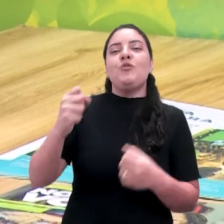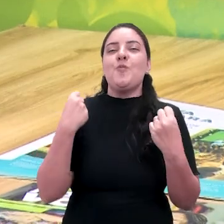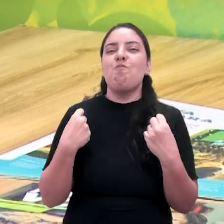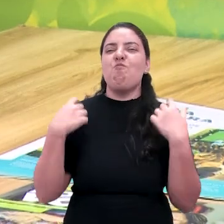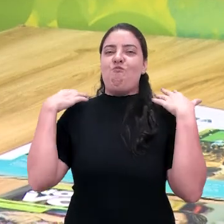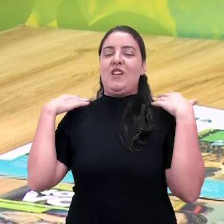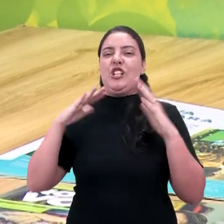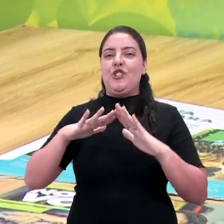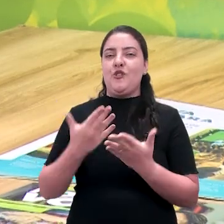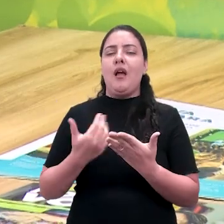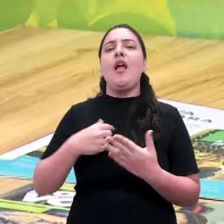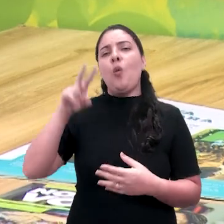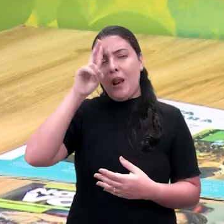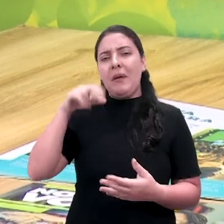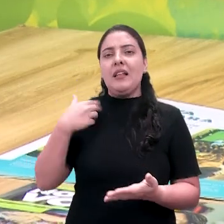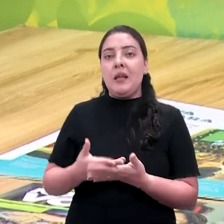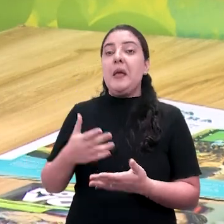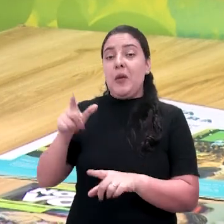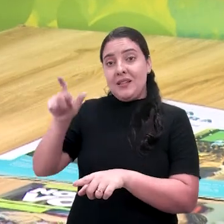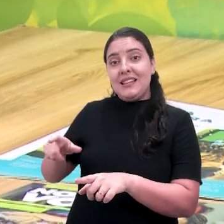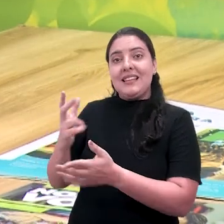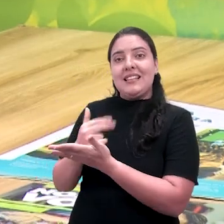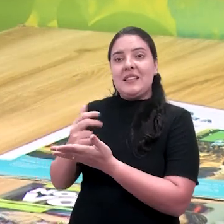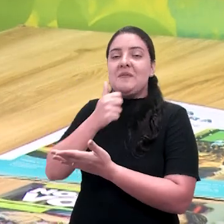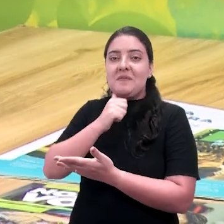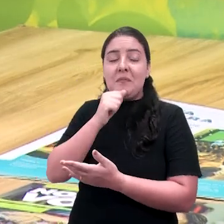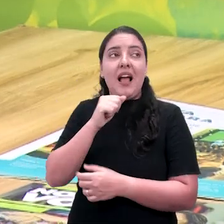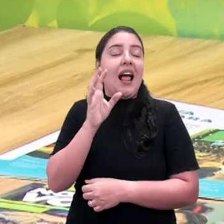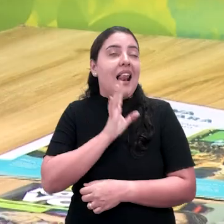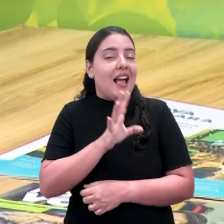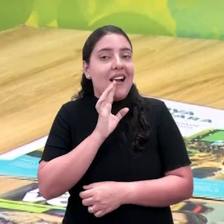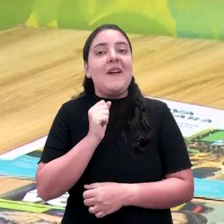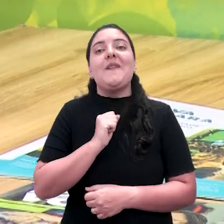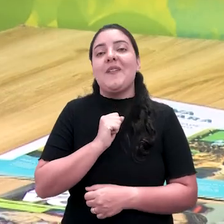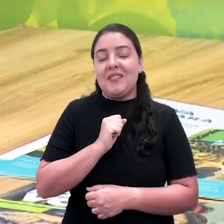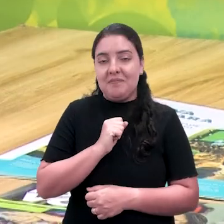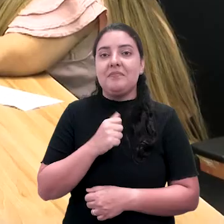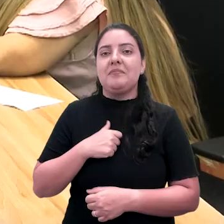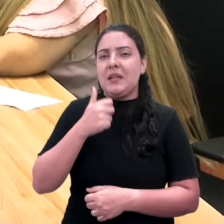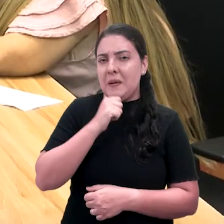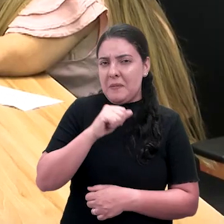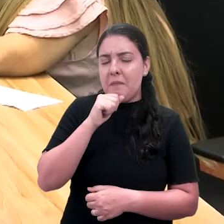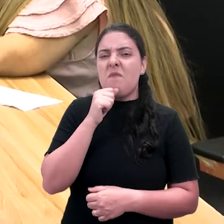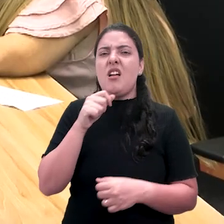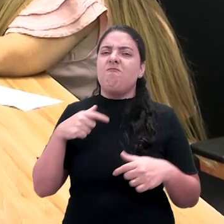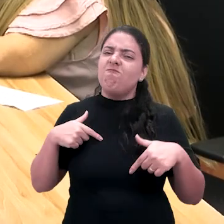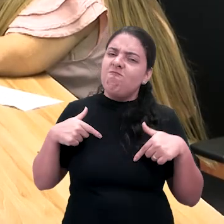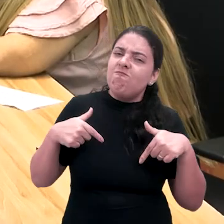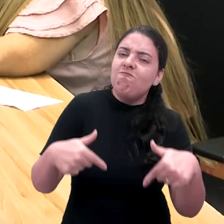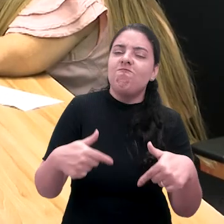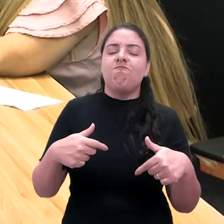escola. E eu me lembro como se fosse hoje que eu desenhei minha mãe. Ai, que massa! Minha mãe é uma mulher muito batalhadora,